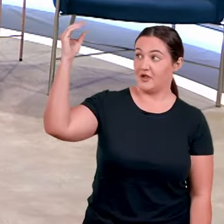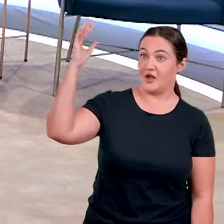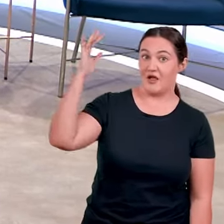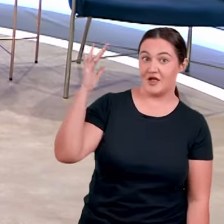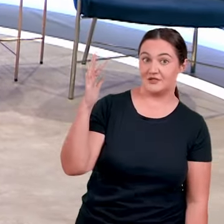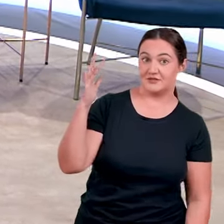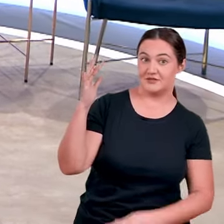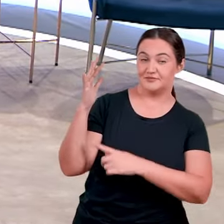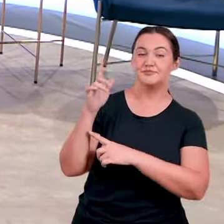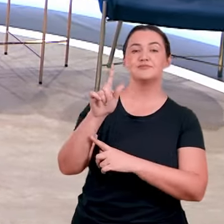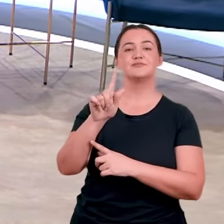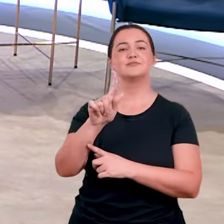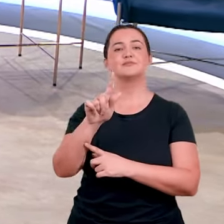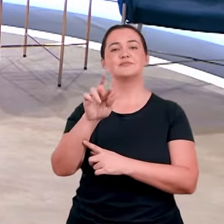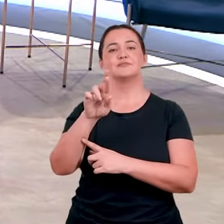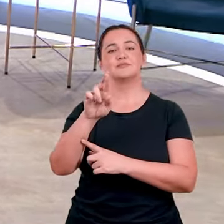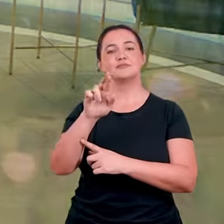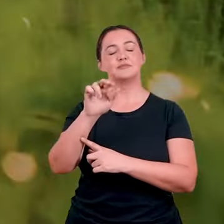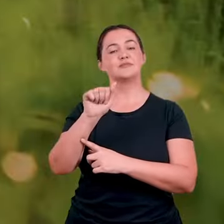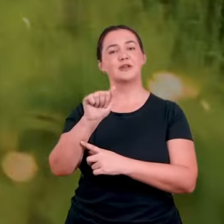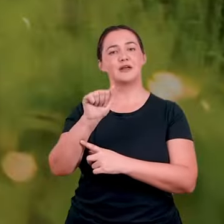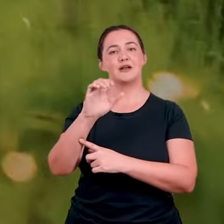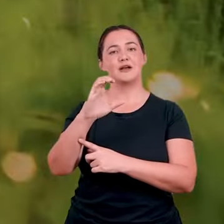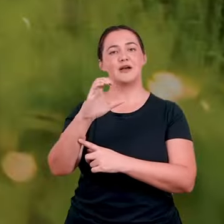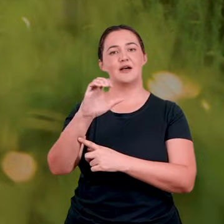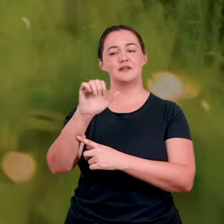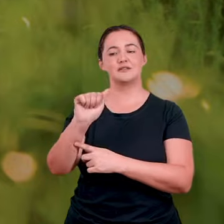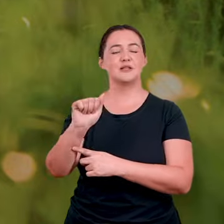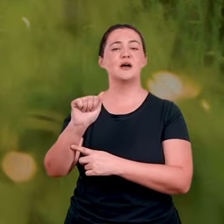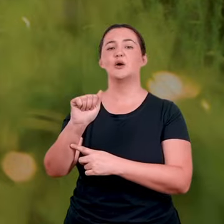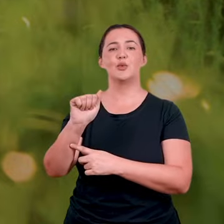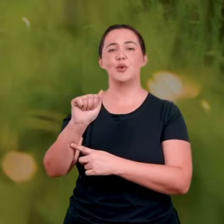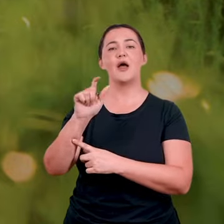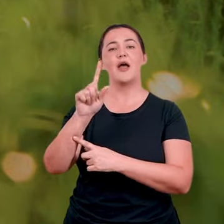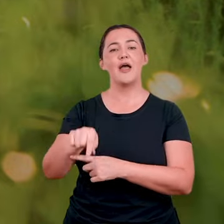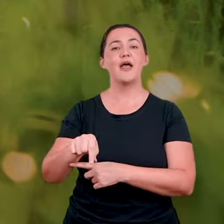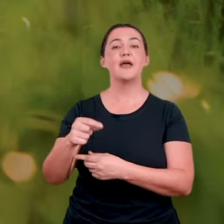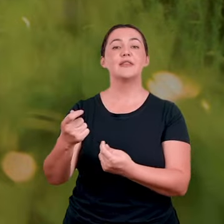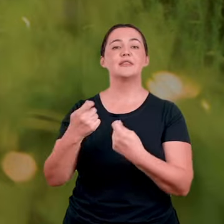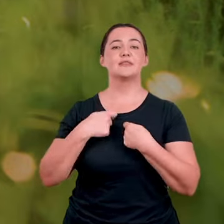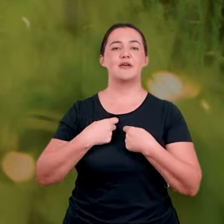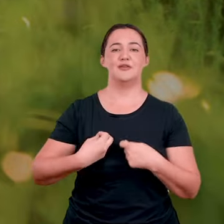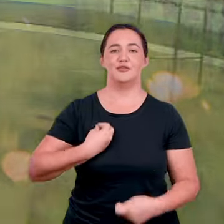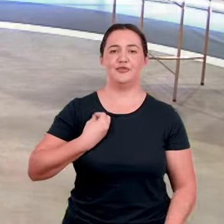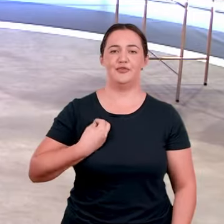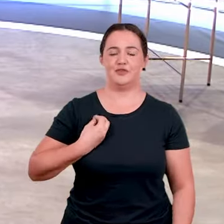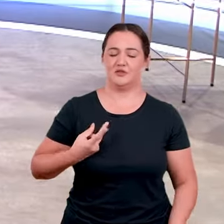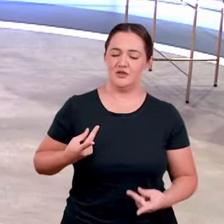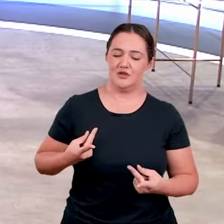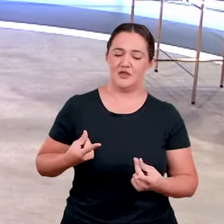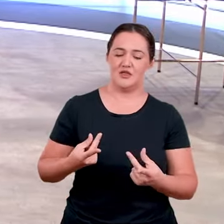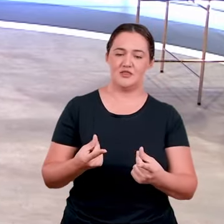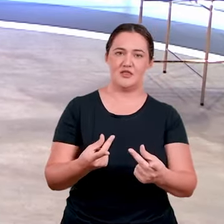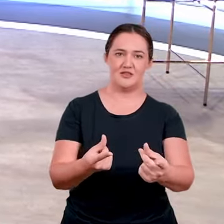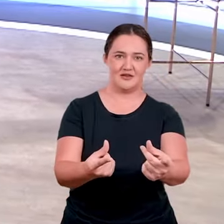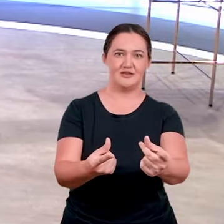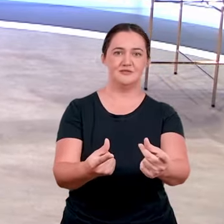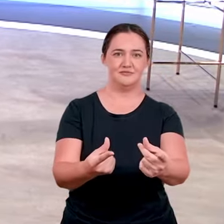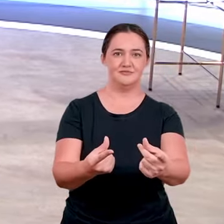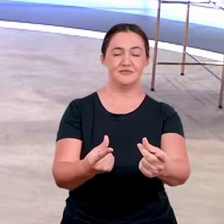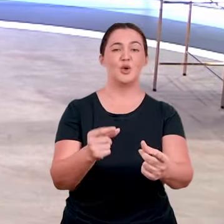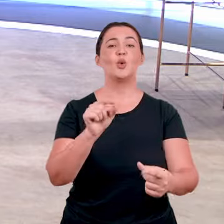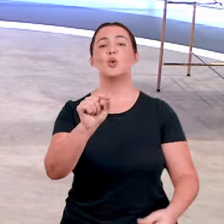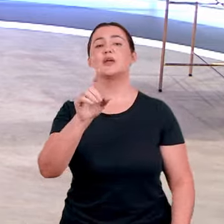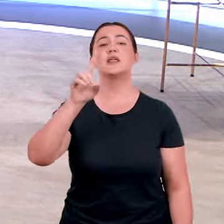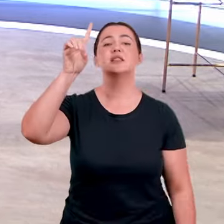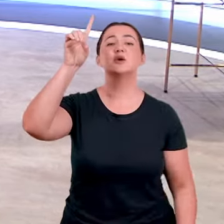graça, vamos entender um pouco mais sobre vida eterna. Porque o que Deus tem para mim e para